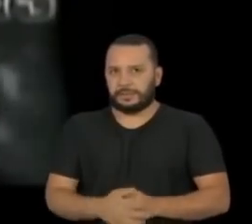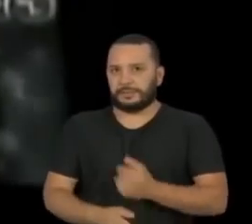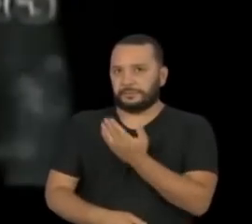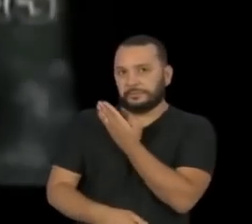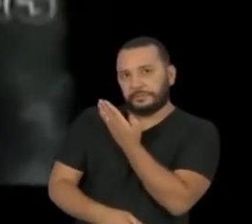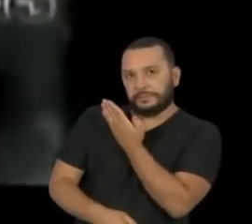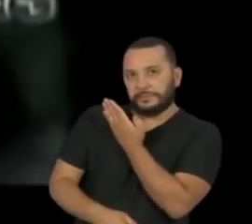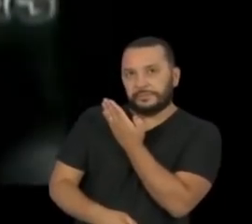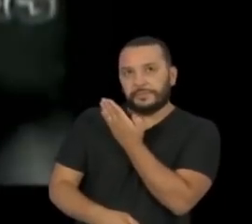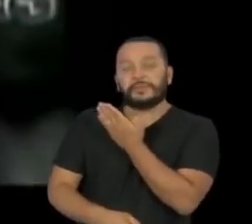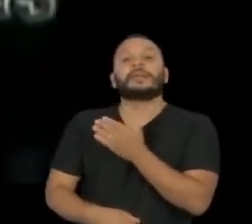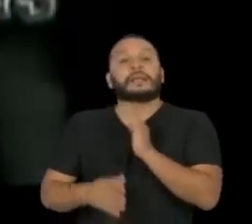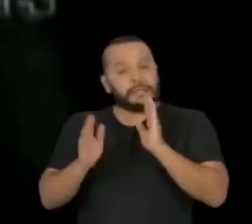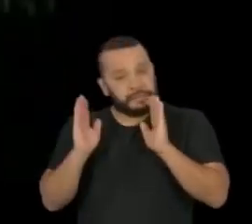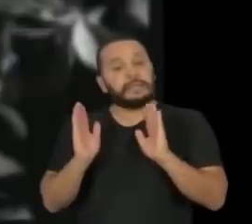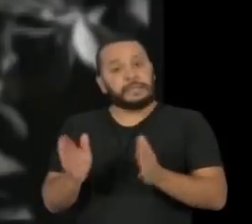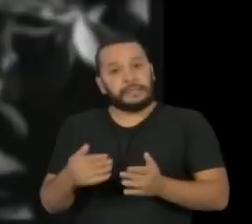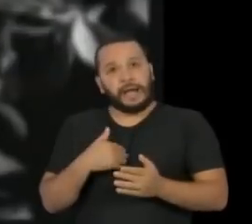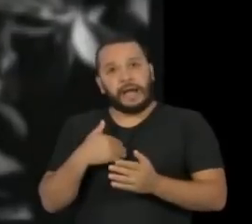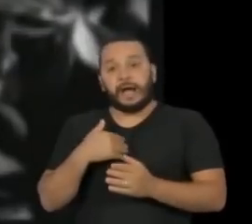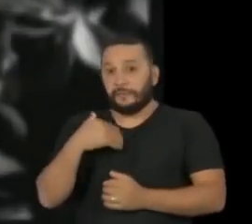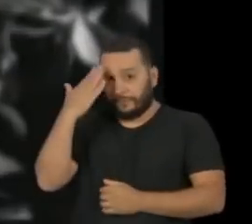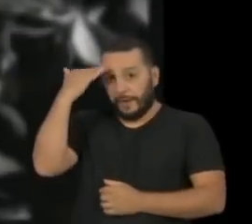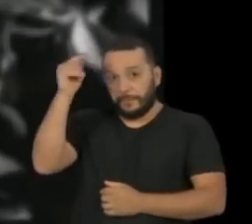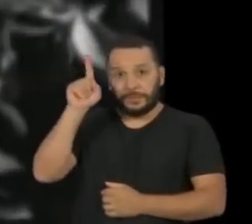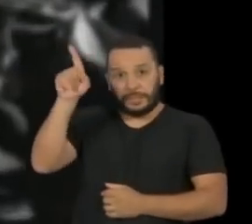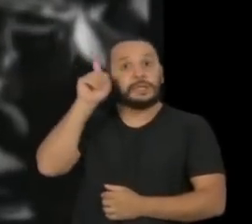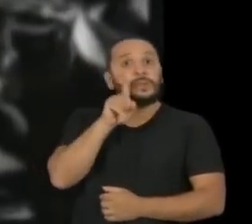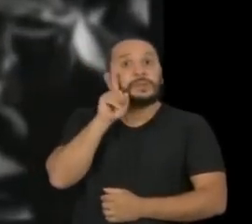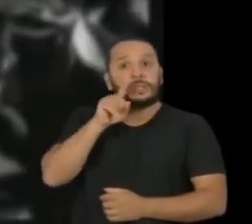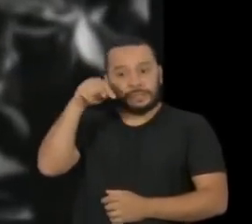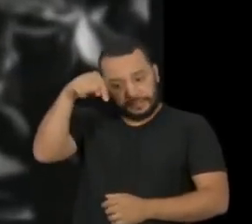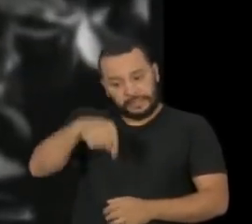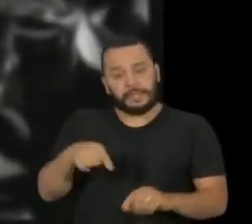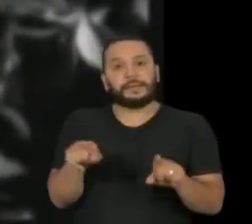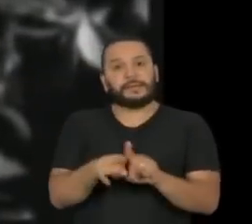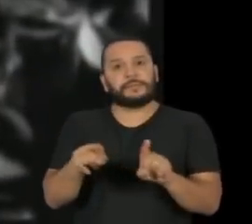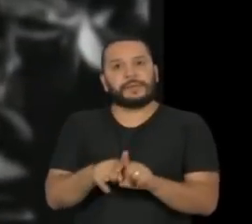se tornou cult lá e aqui. O que é a vida?